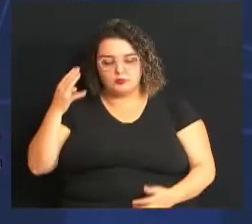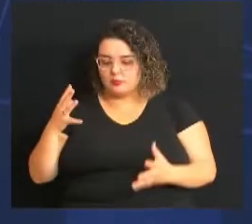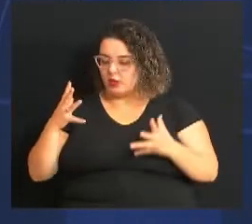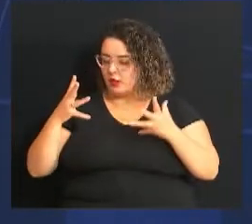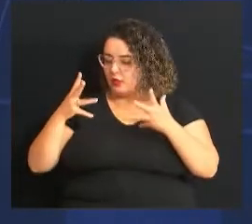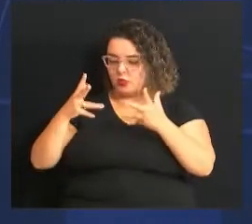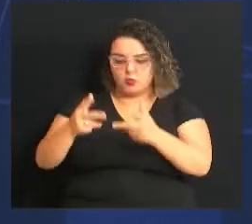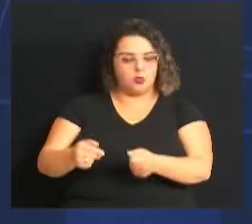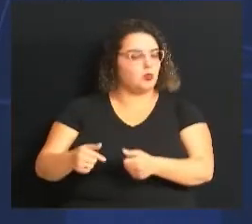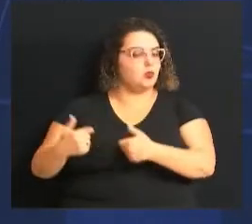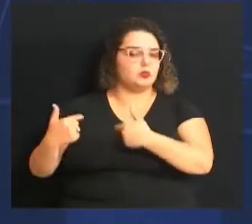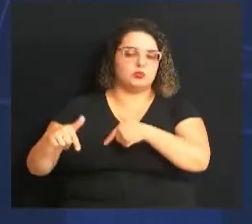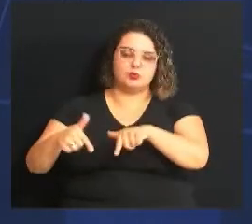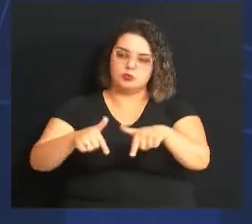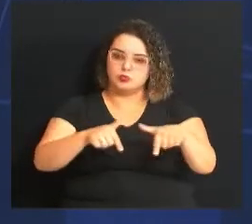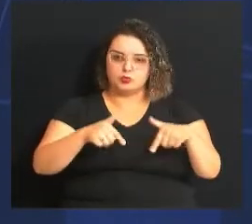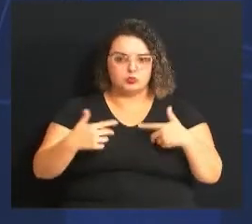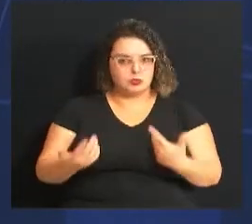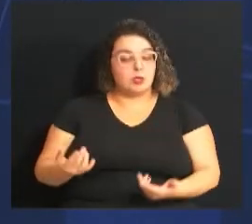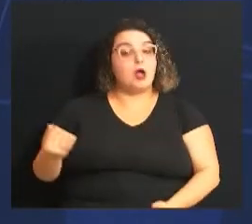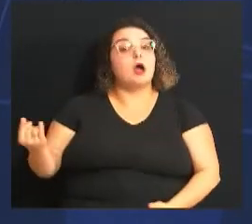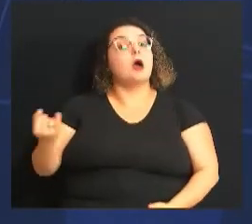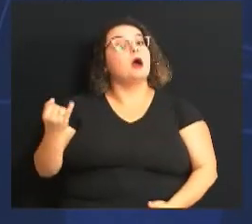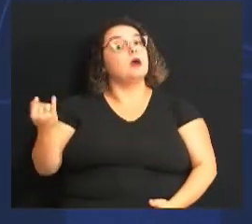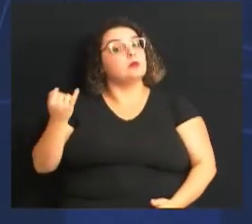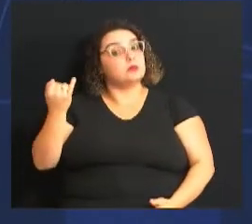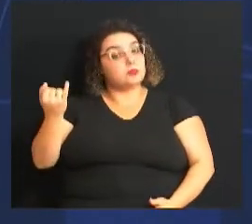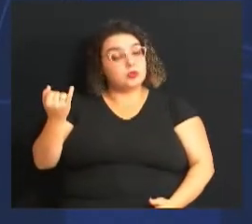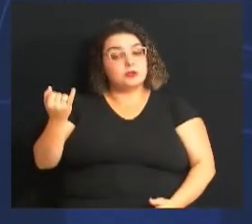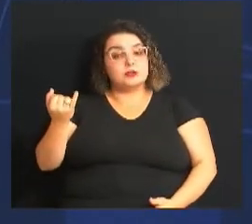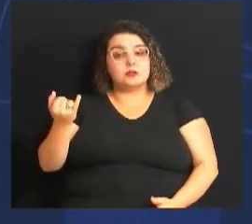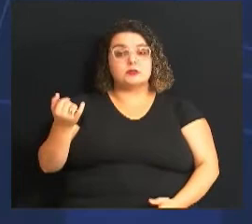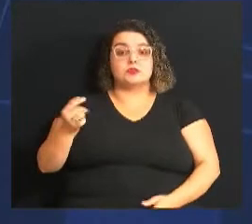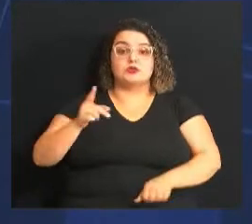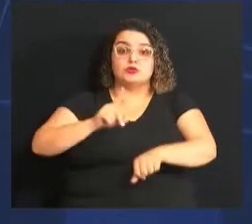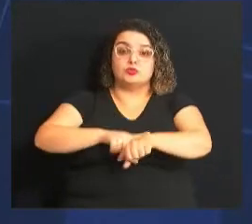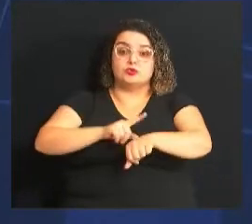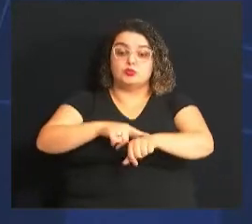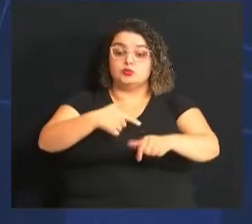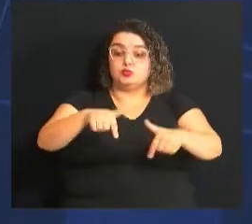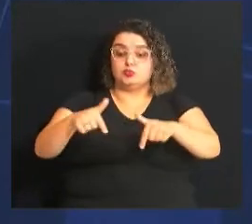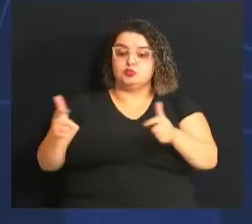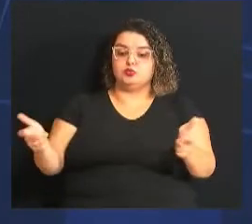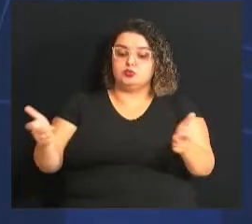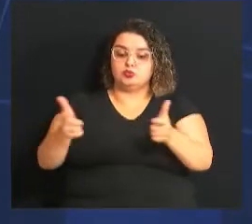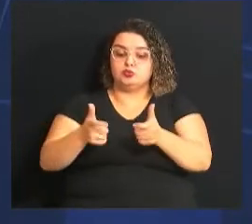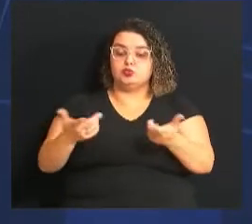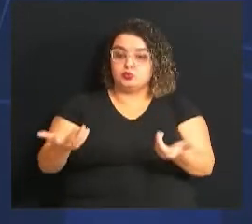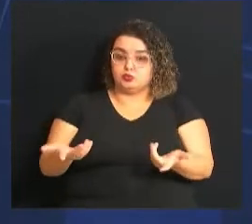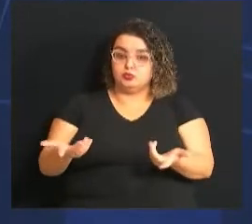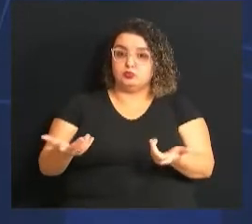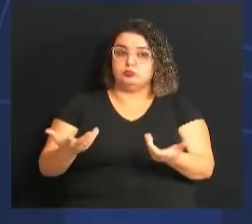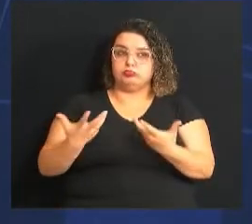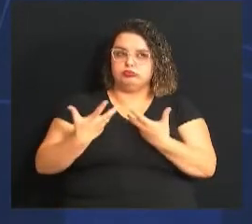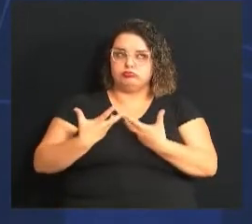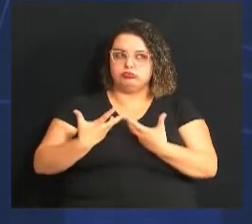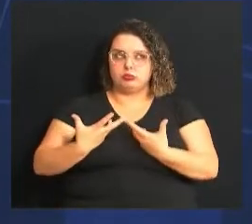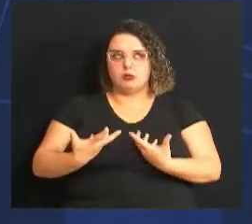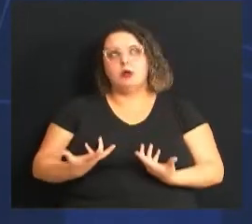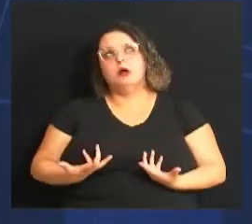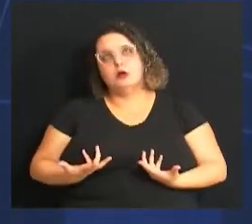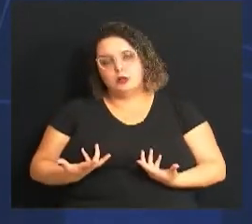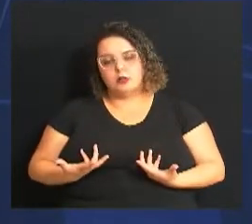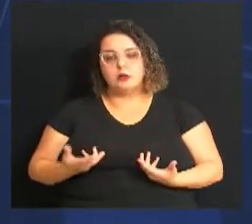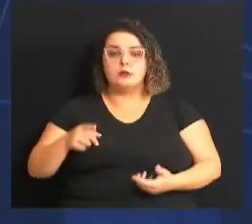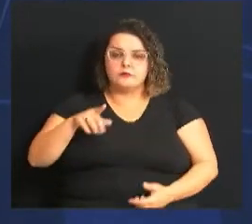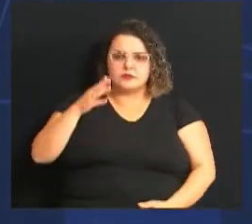os trabalhadores, a importância de reduzir a carga de horária exaustiva. E você sabia que